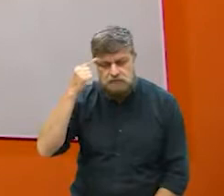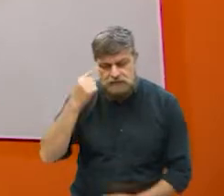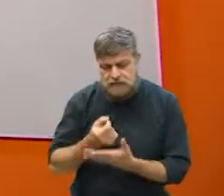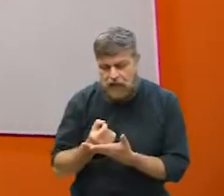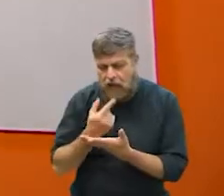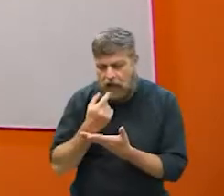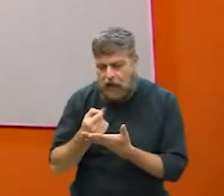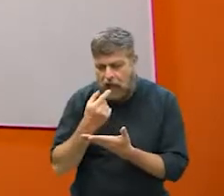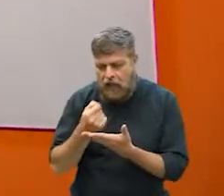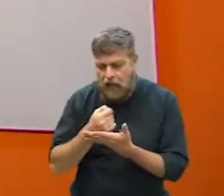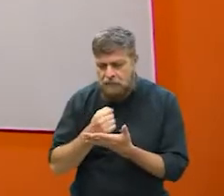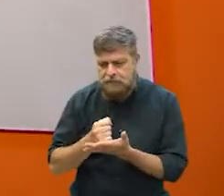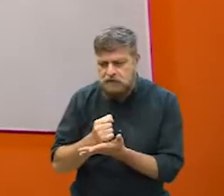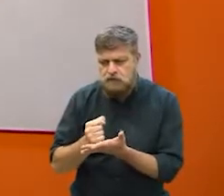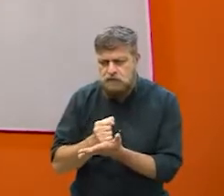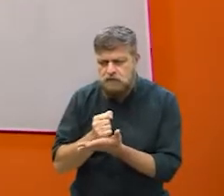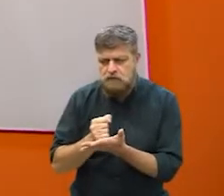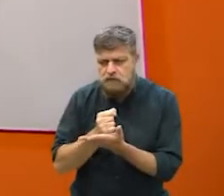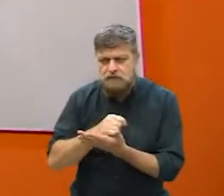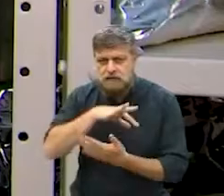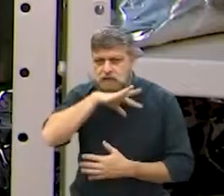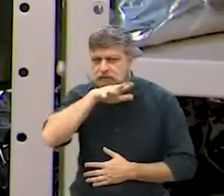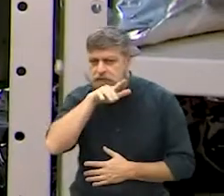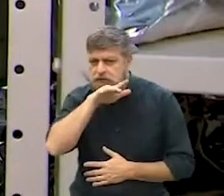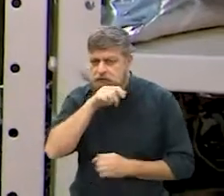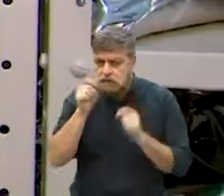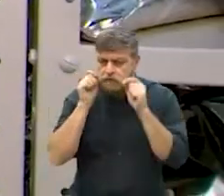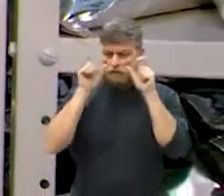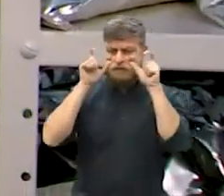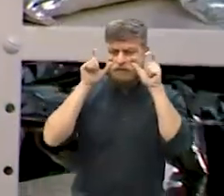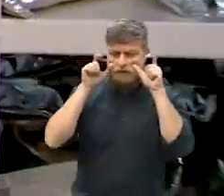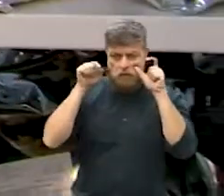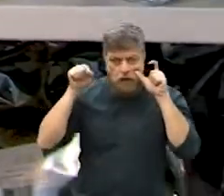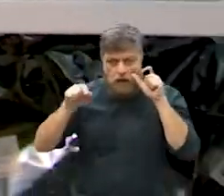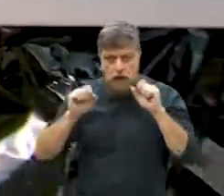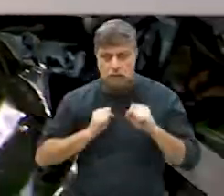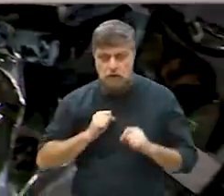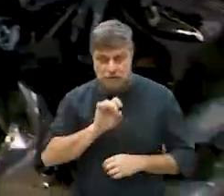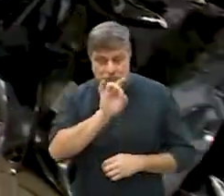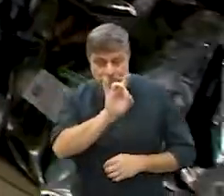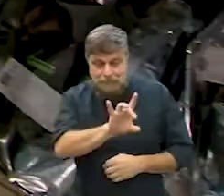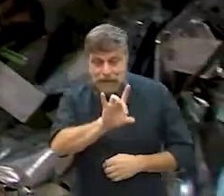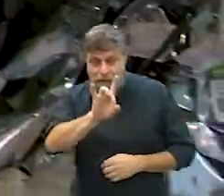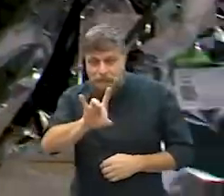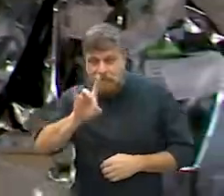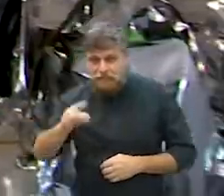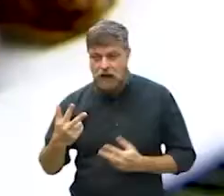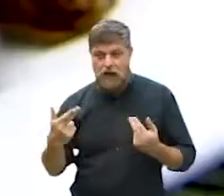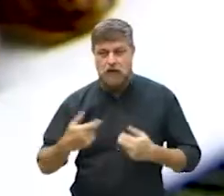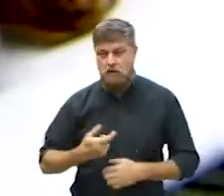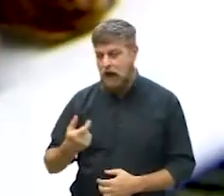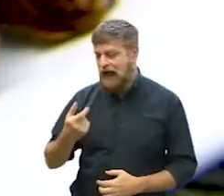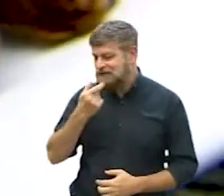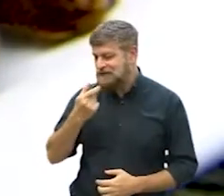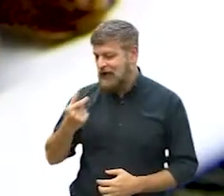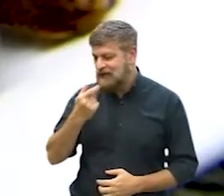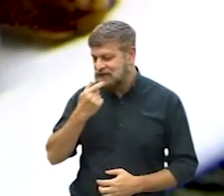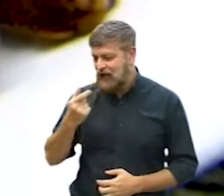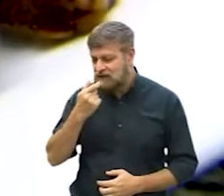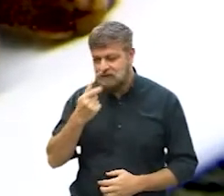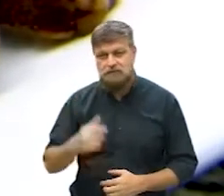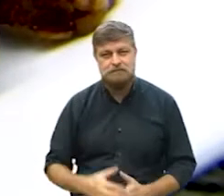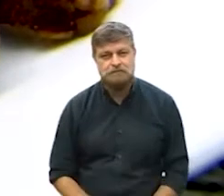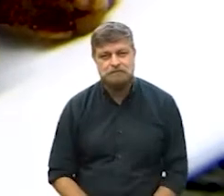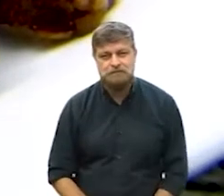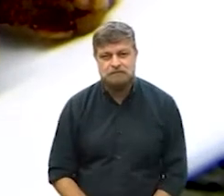Quando se fala em medicamento manipulado para os pets, o que chama a atenção é que ele pode ser personalizado como estes